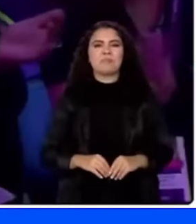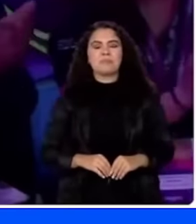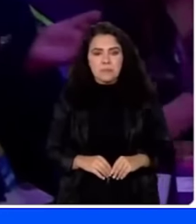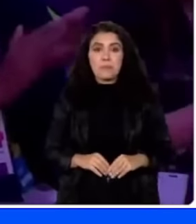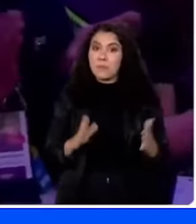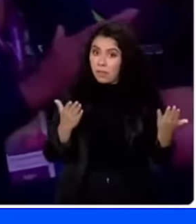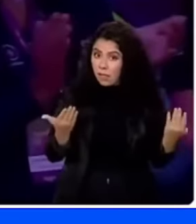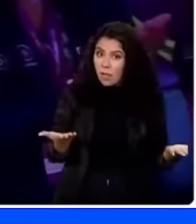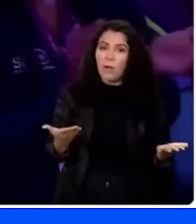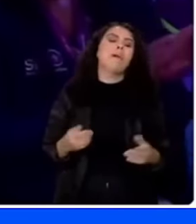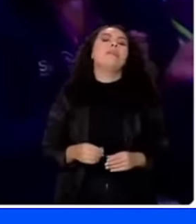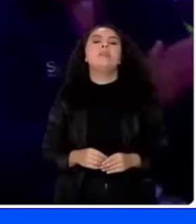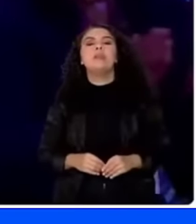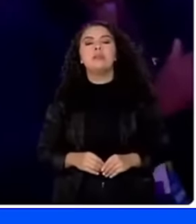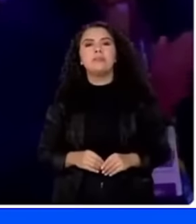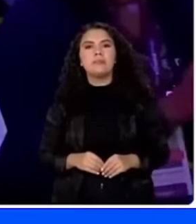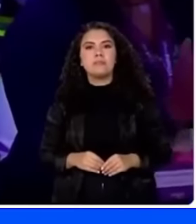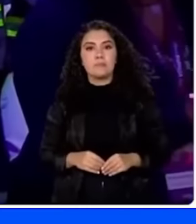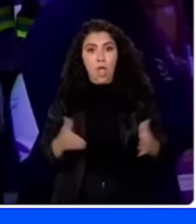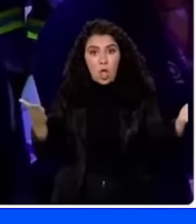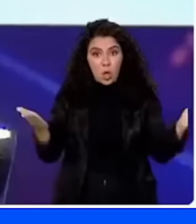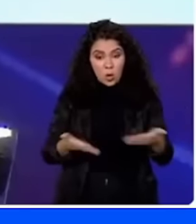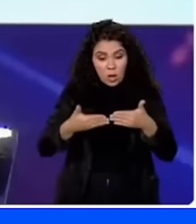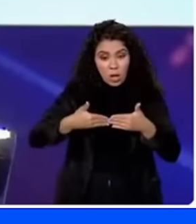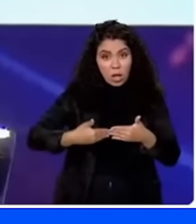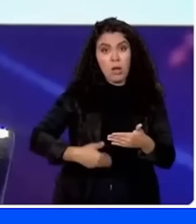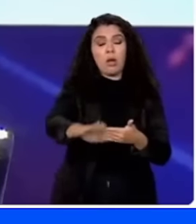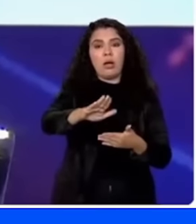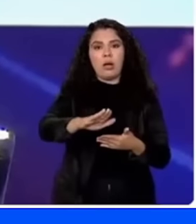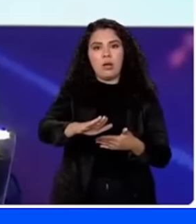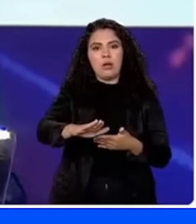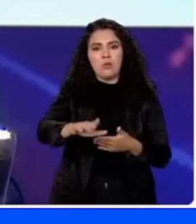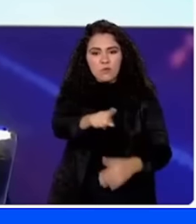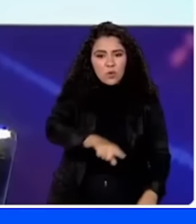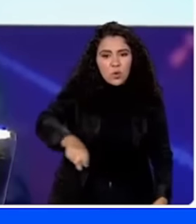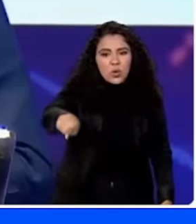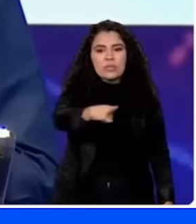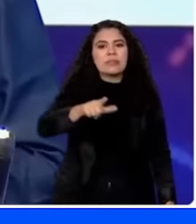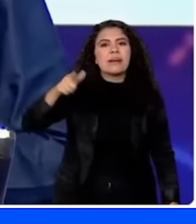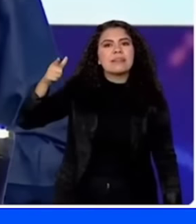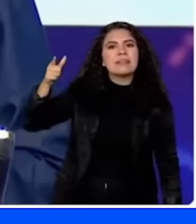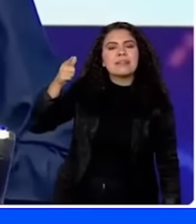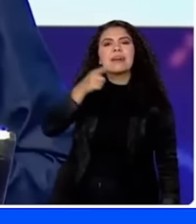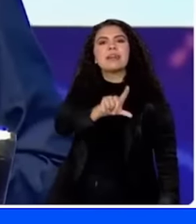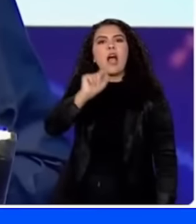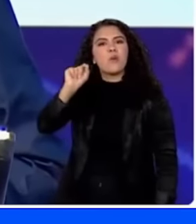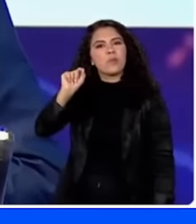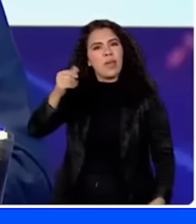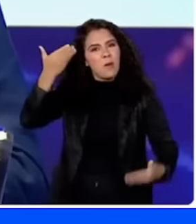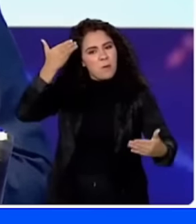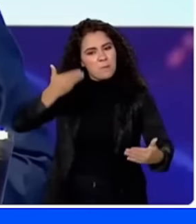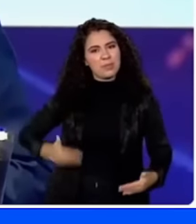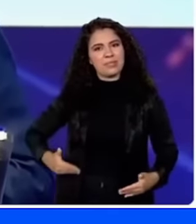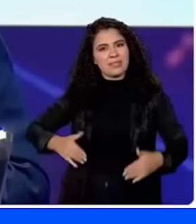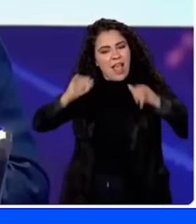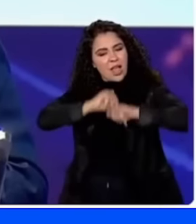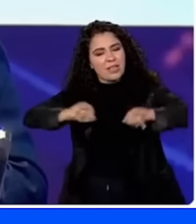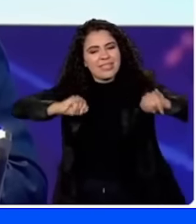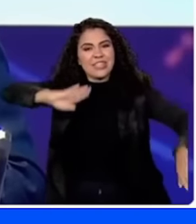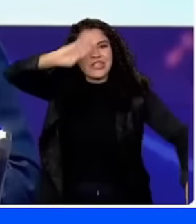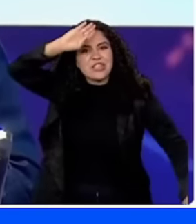Então, a partir de agora, meus caros, vocês ganharam um garoto propaganda de graça,